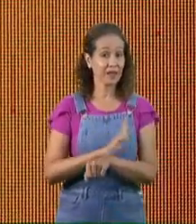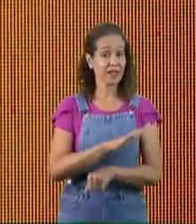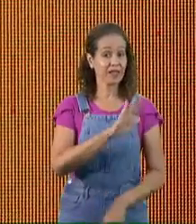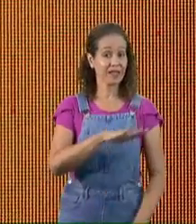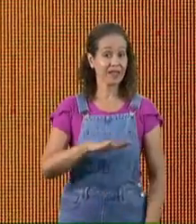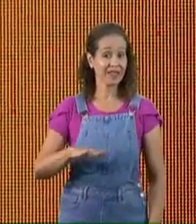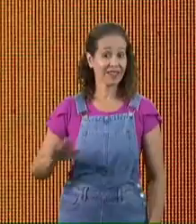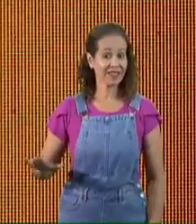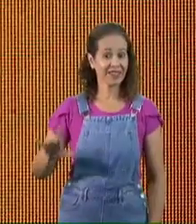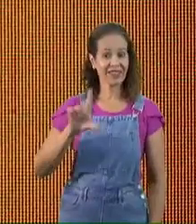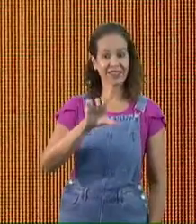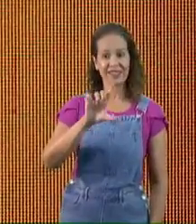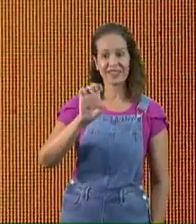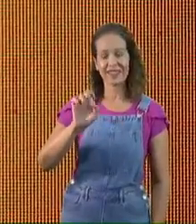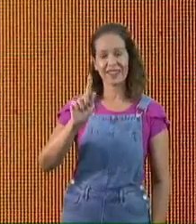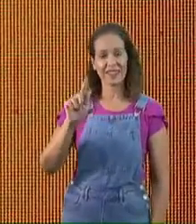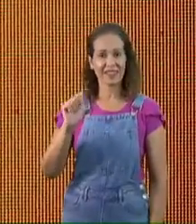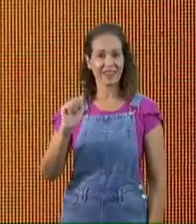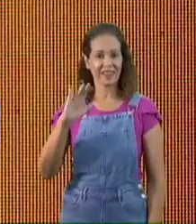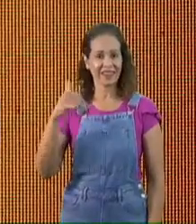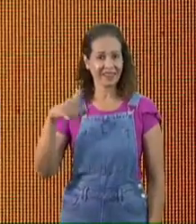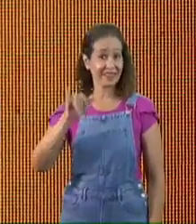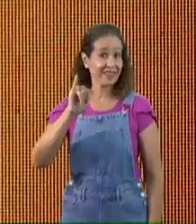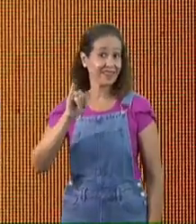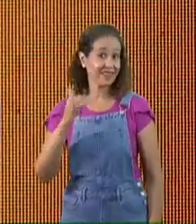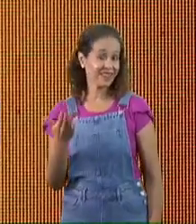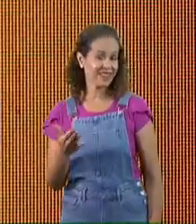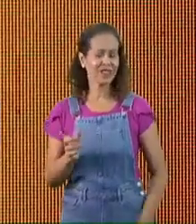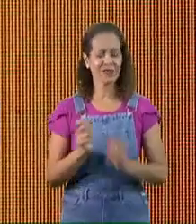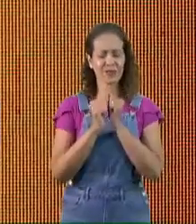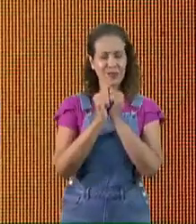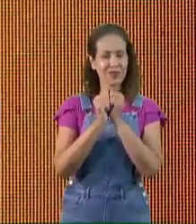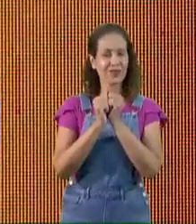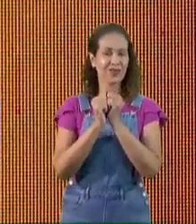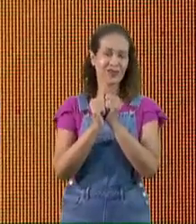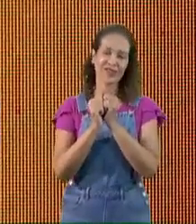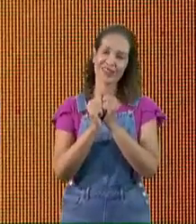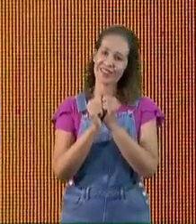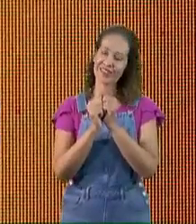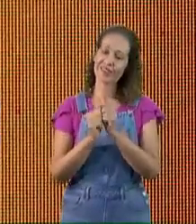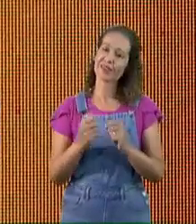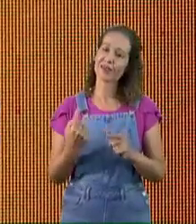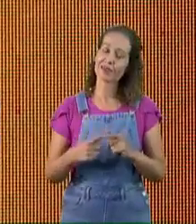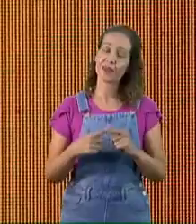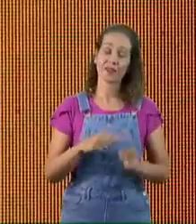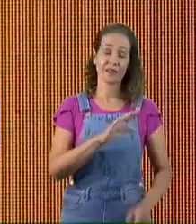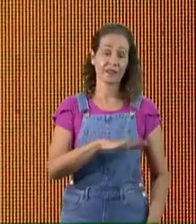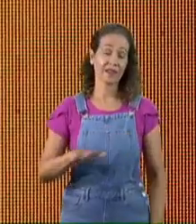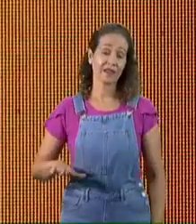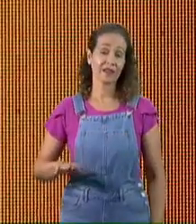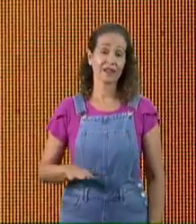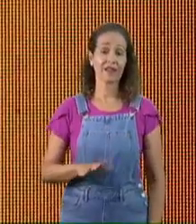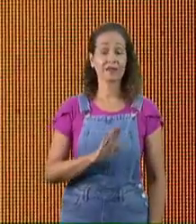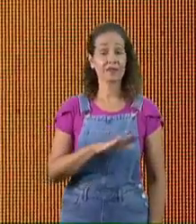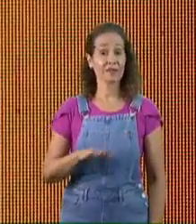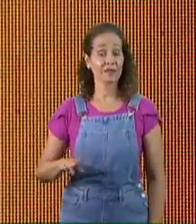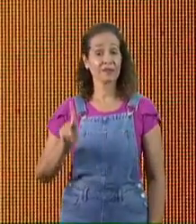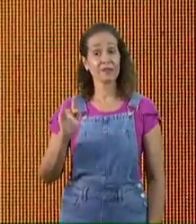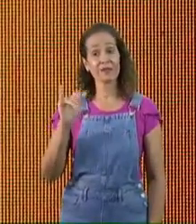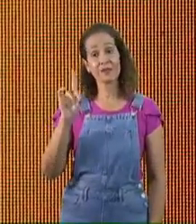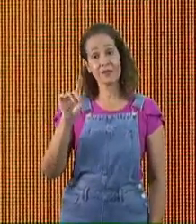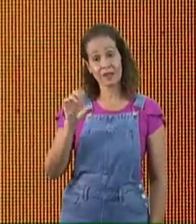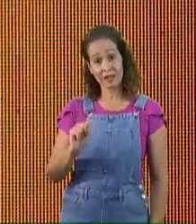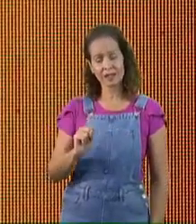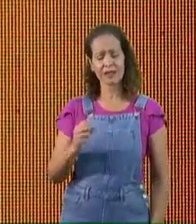Kids Legacy. Exatamente. Estamos bem juntinhos, né? Porque, crianças, o Kids, ele já acontece, né,